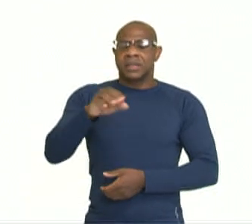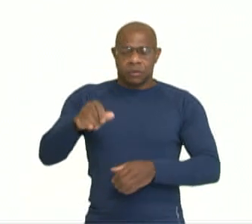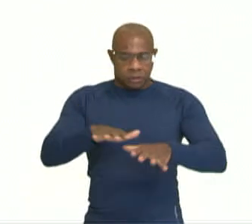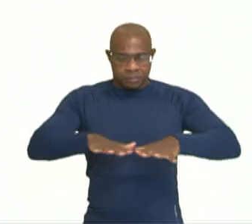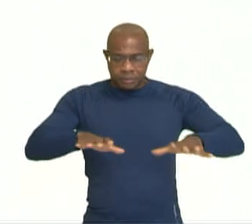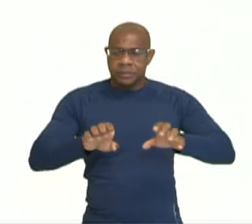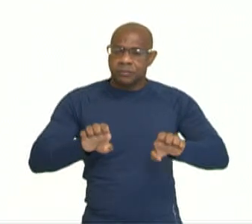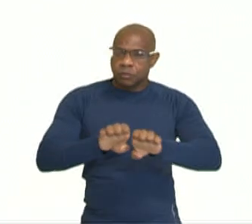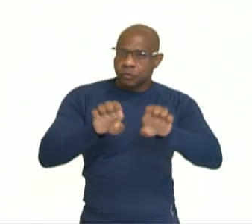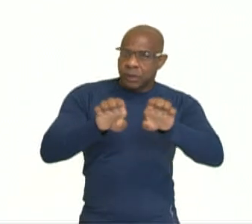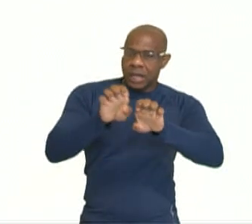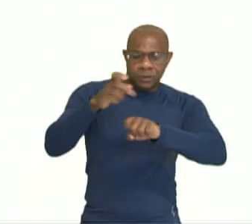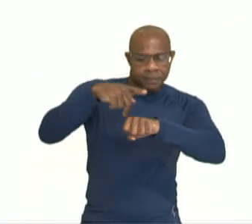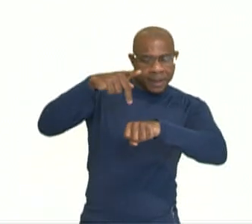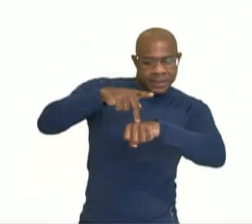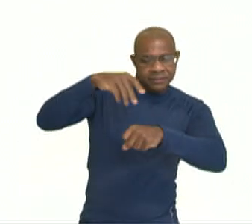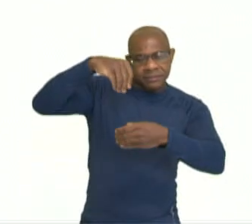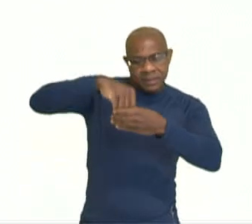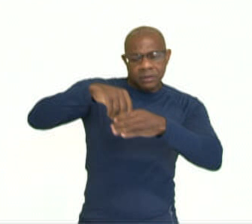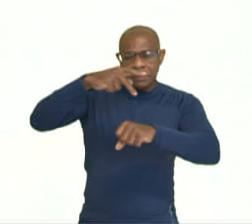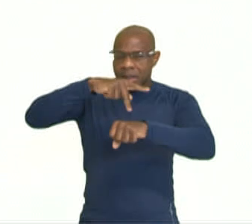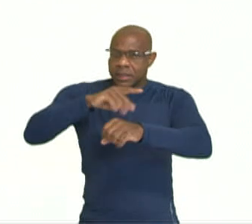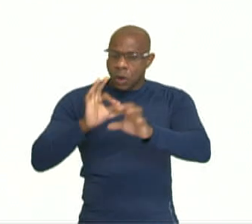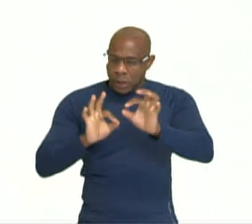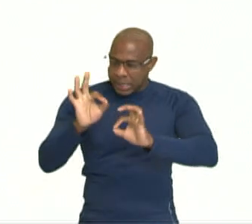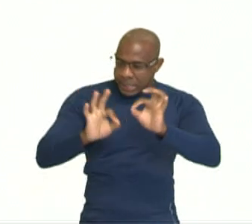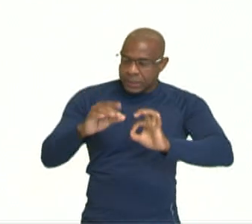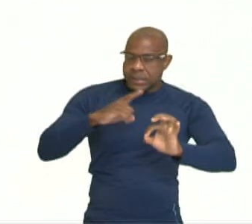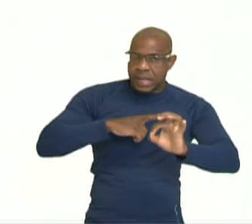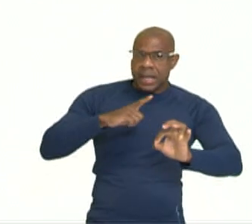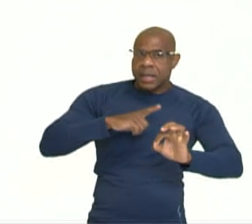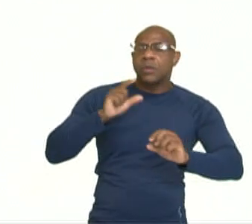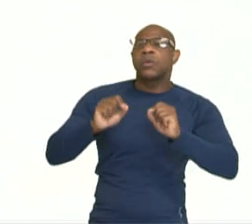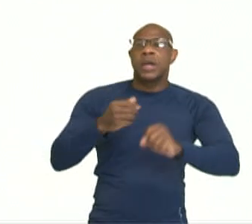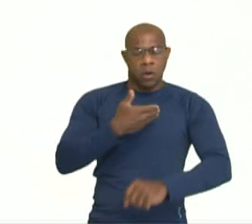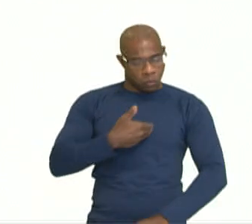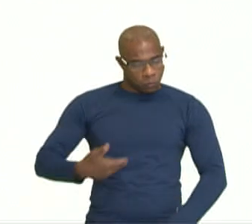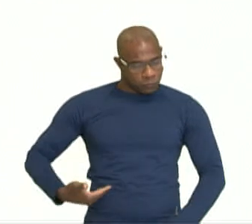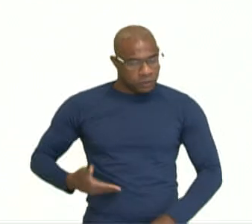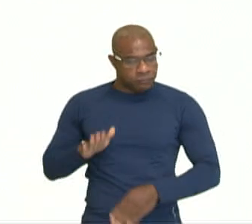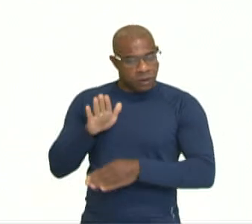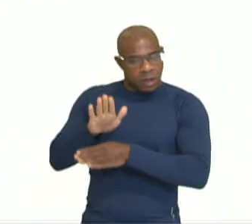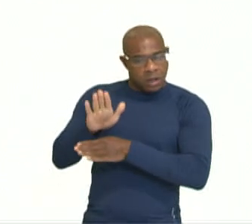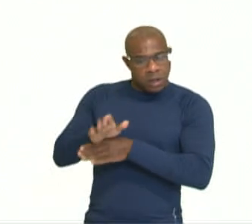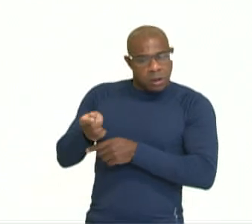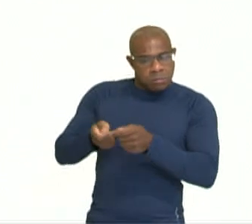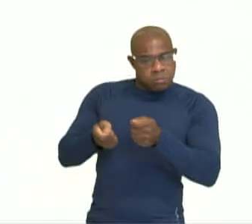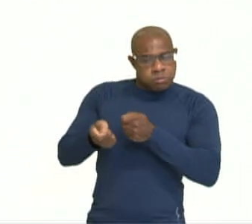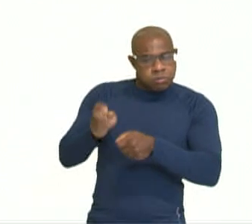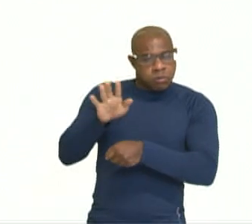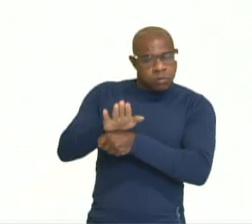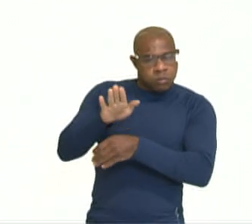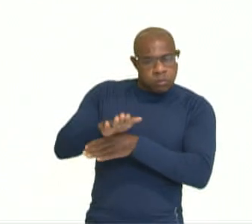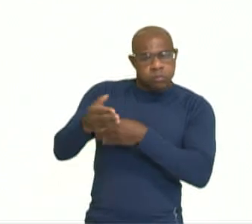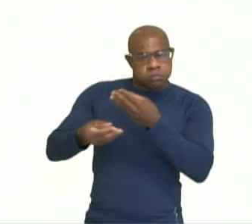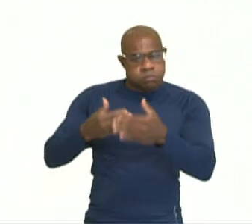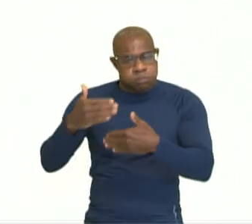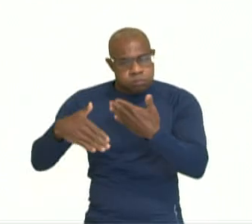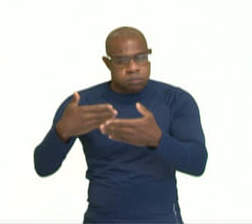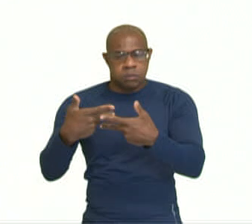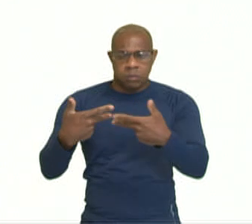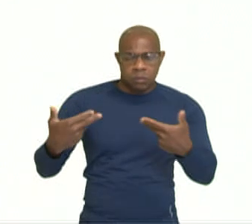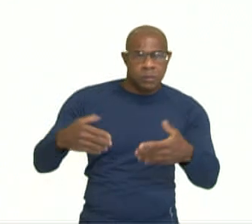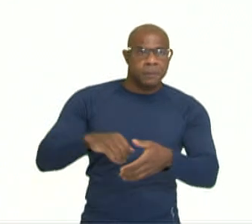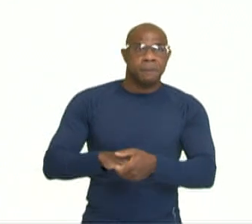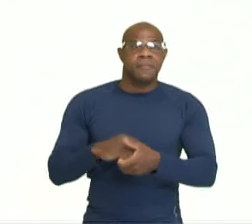estruturado um país e nesse país organizado temos um governo que vai dirigir a forma de viver dele. Aí